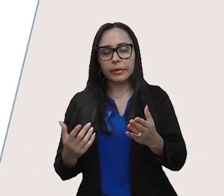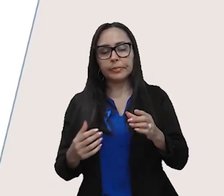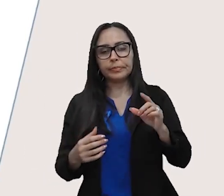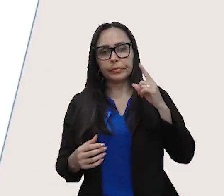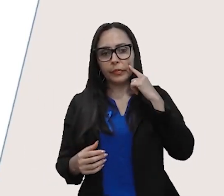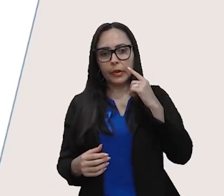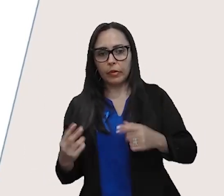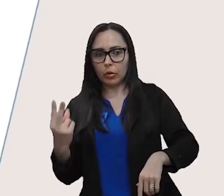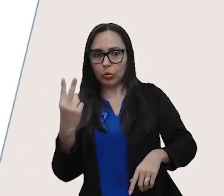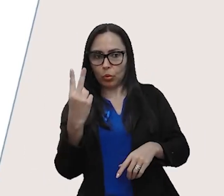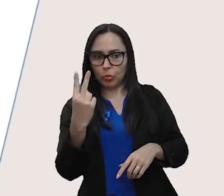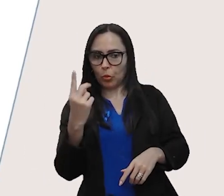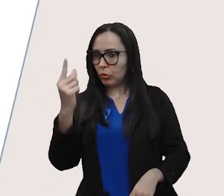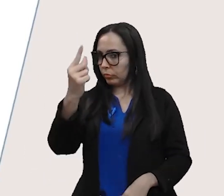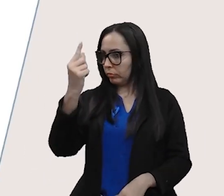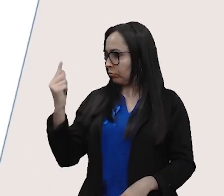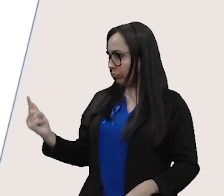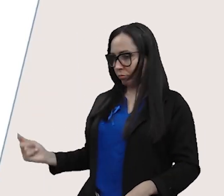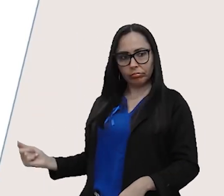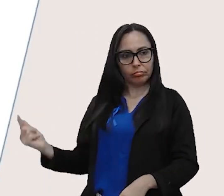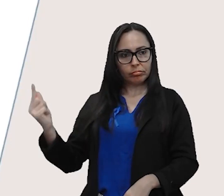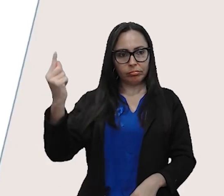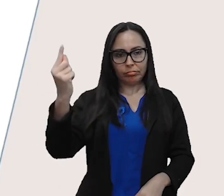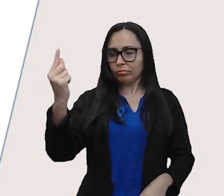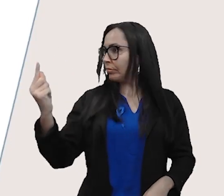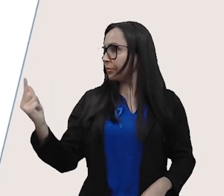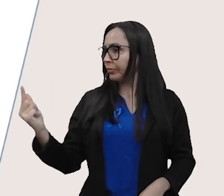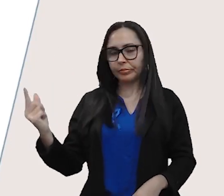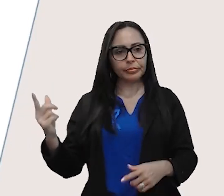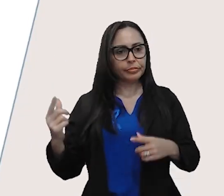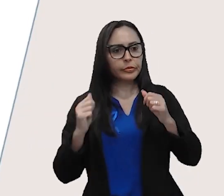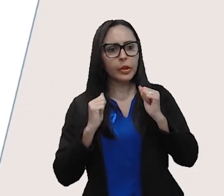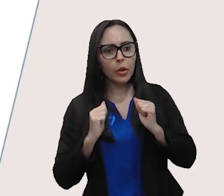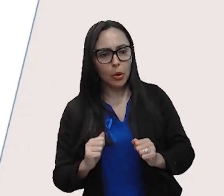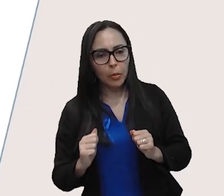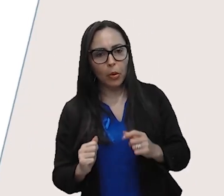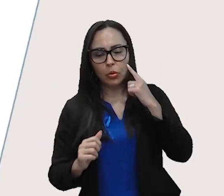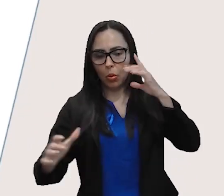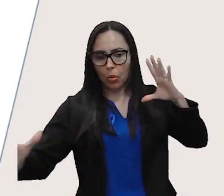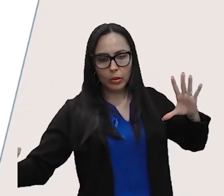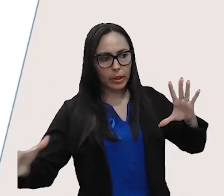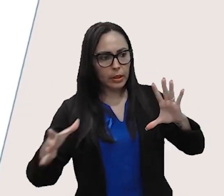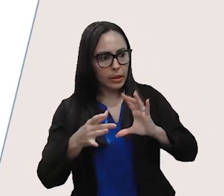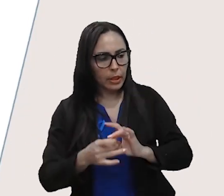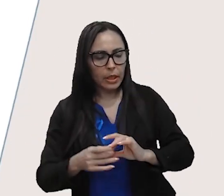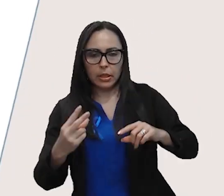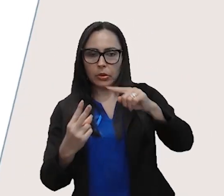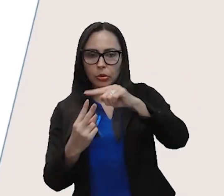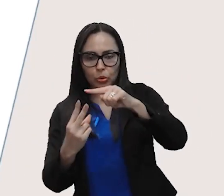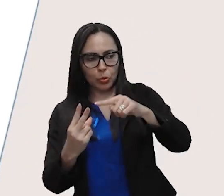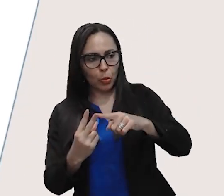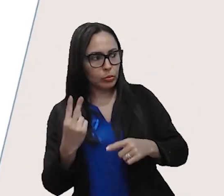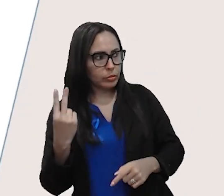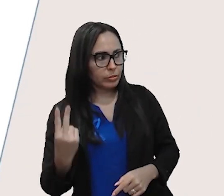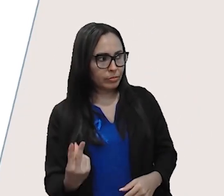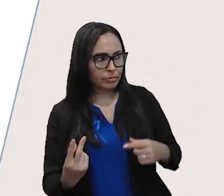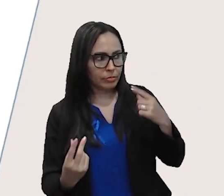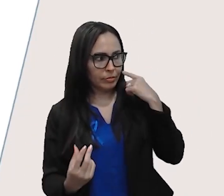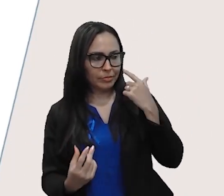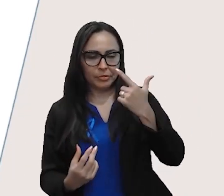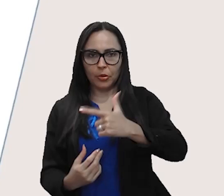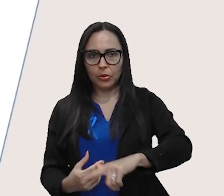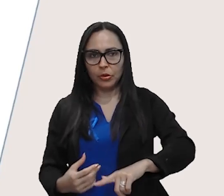ter 2 desses pontos nesse plano, e eu posso conectar aí esses 2 pontos por